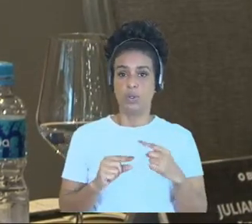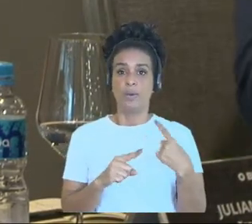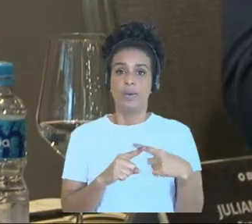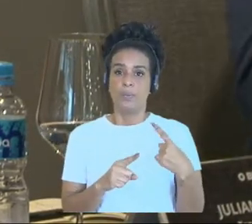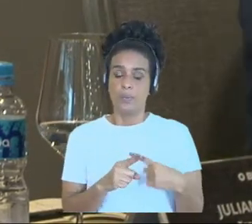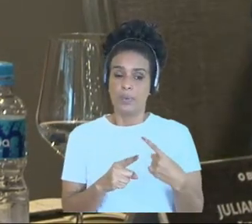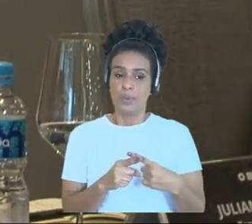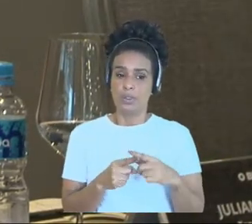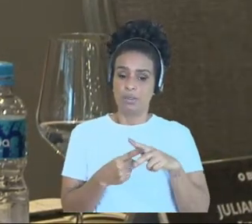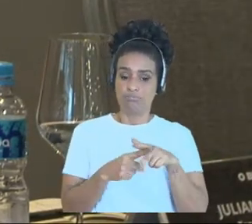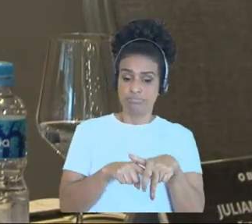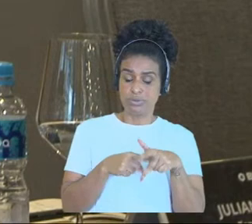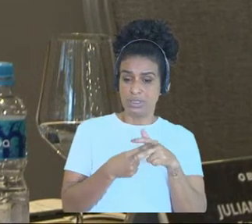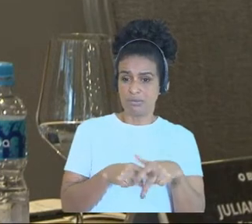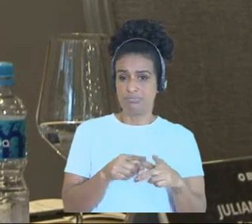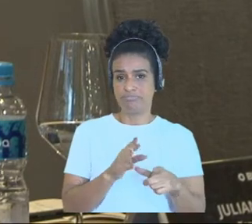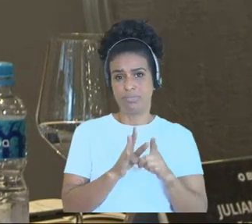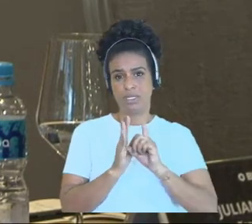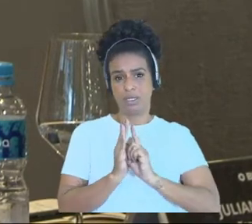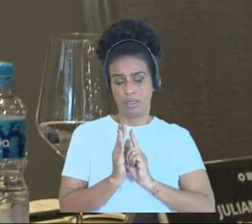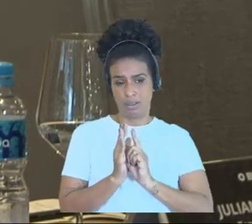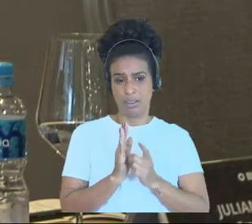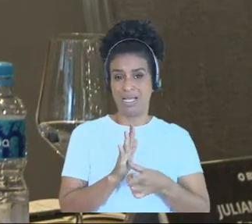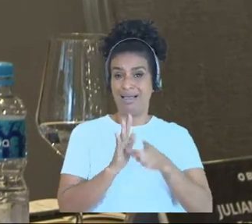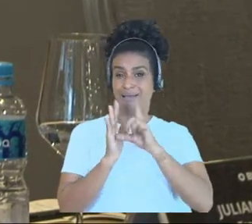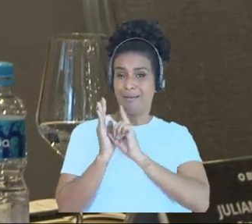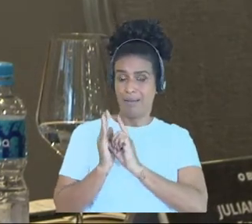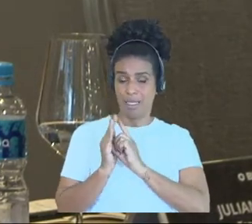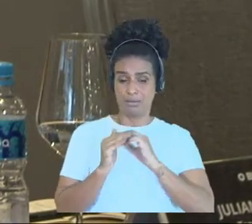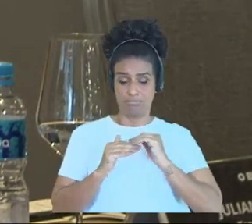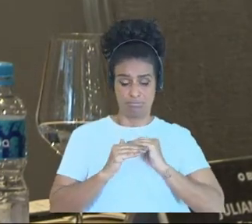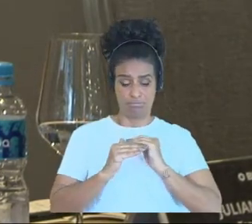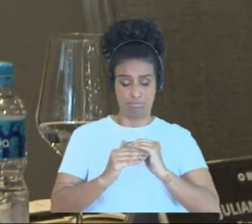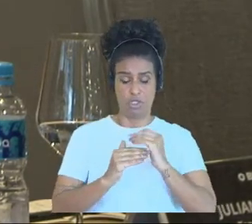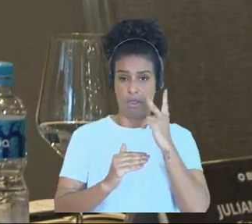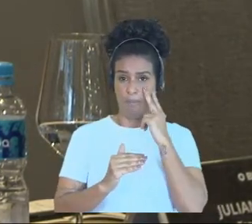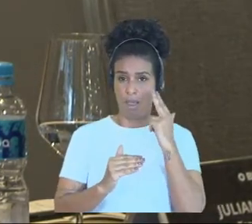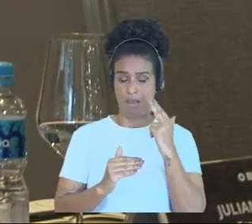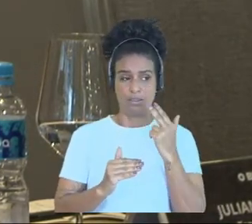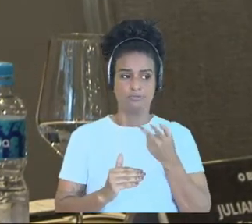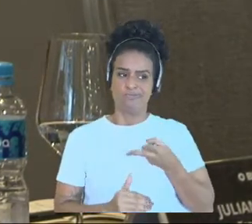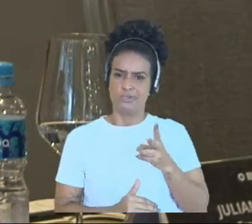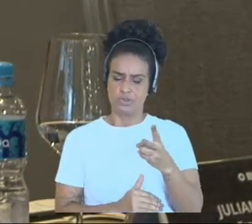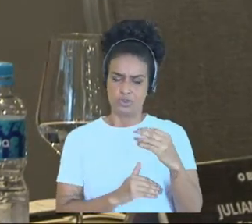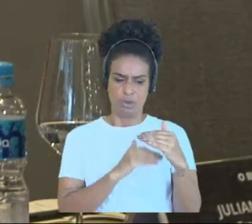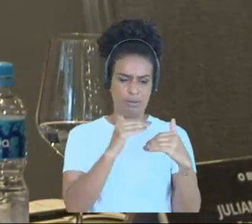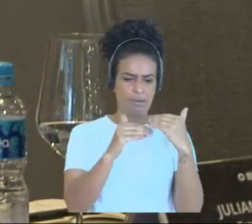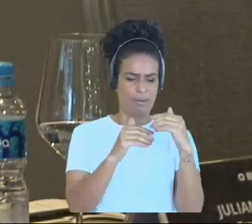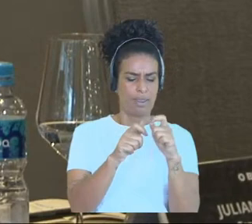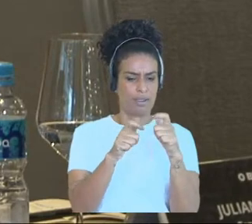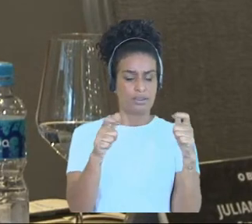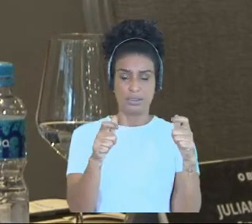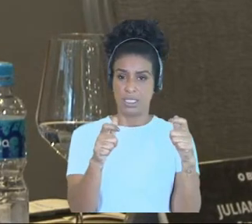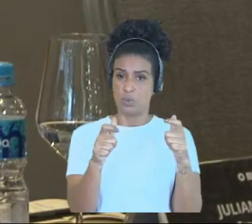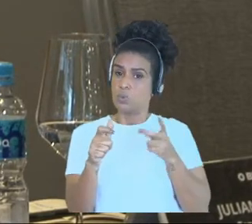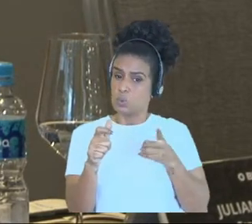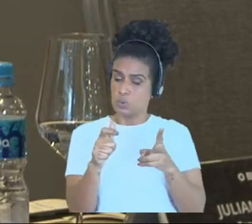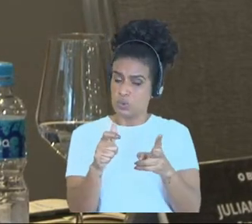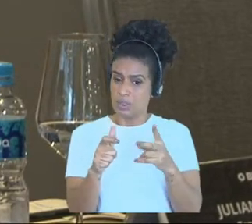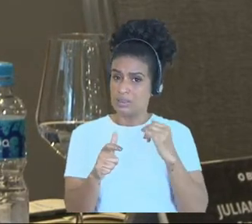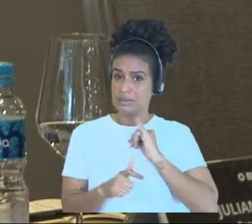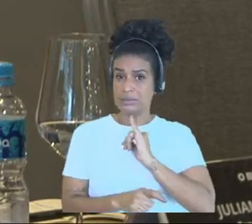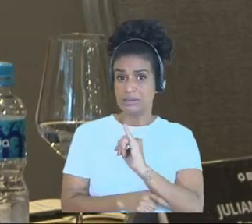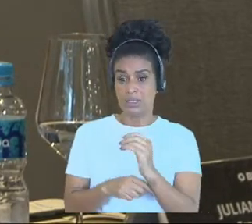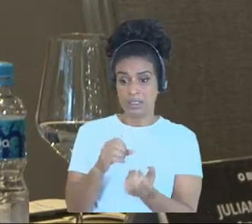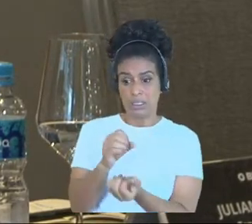uma recuperação para os níveis que a gente tinha pré-pandemia. E não adianta a gente achar que a gente vai continuar crescendo da forma como a gente está crescendo, se a gente